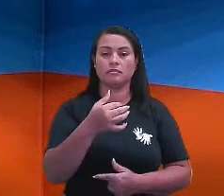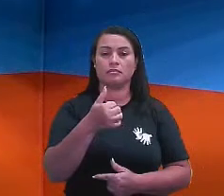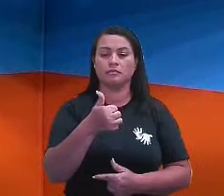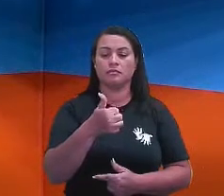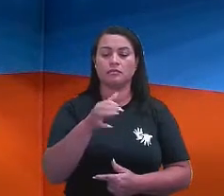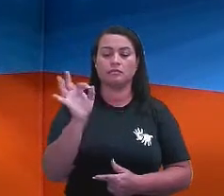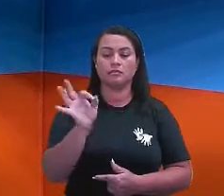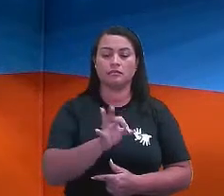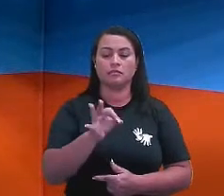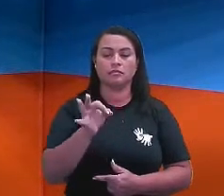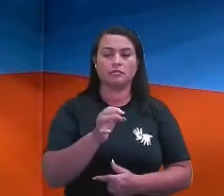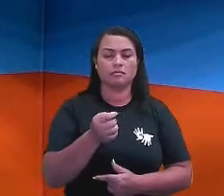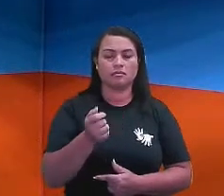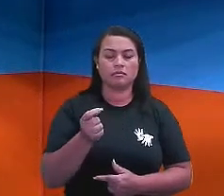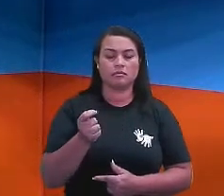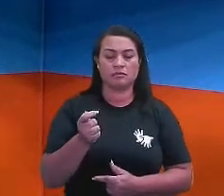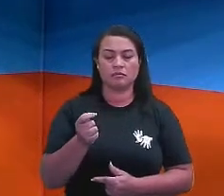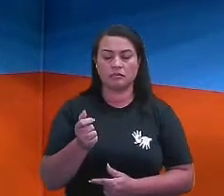8,41%